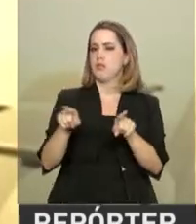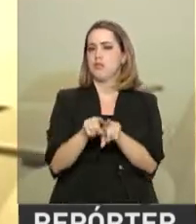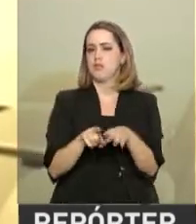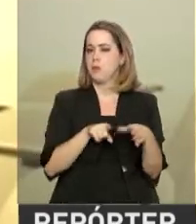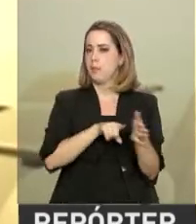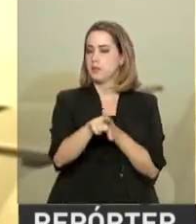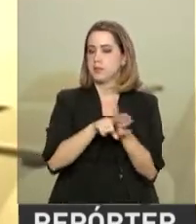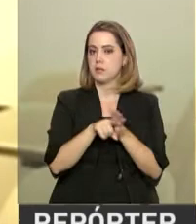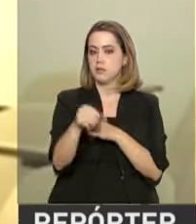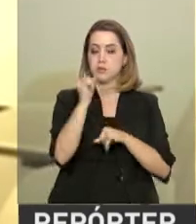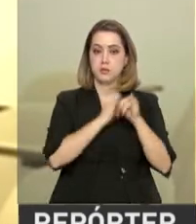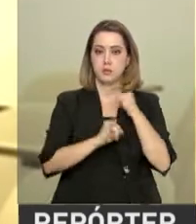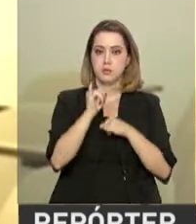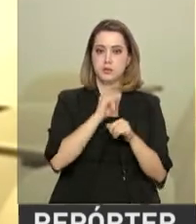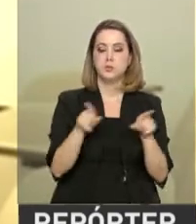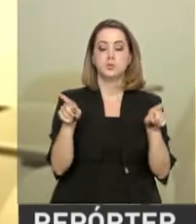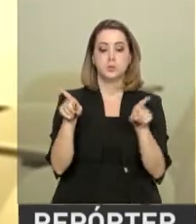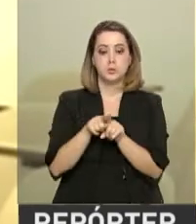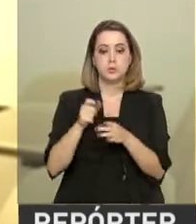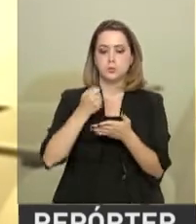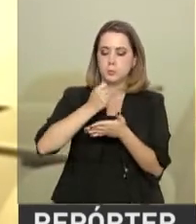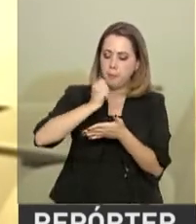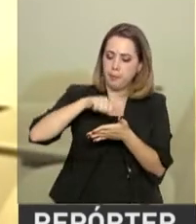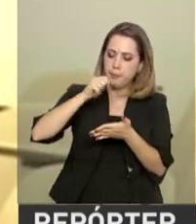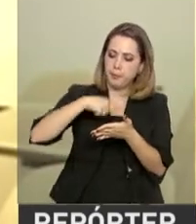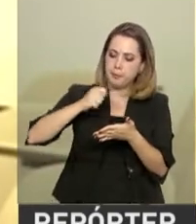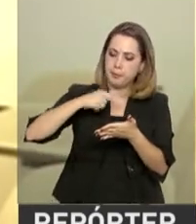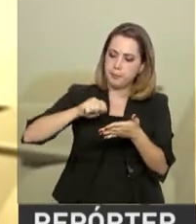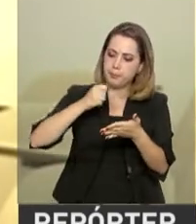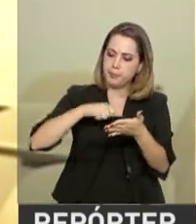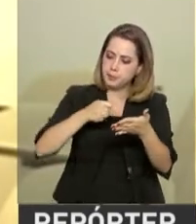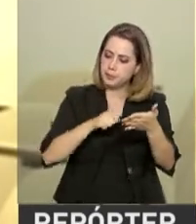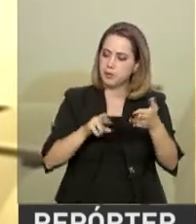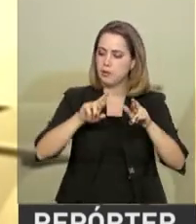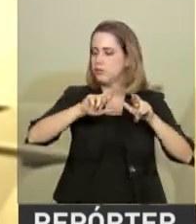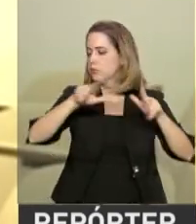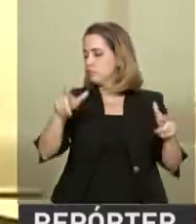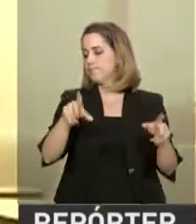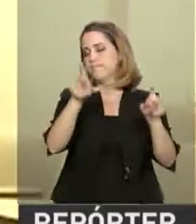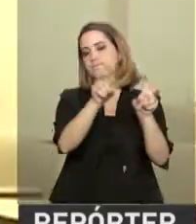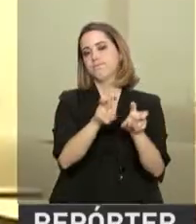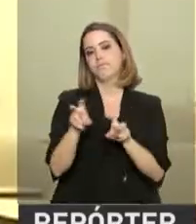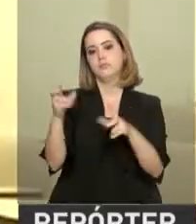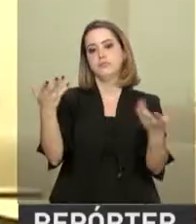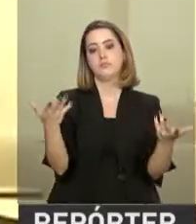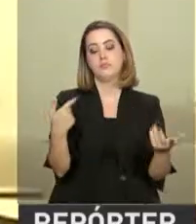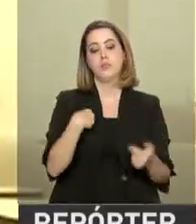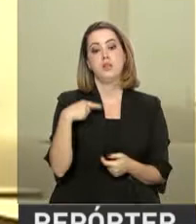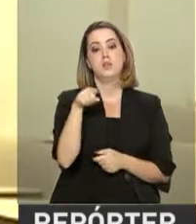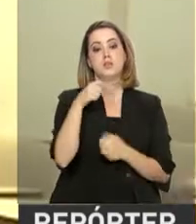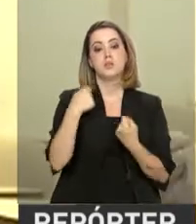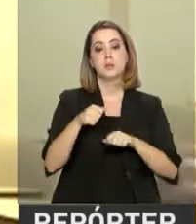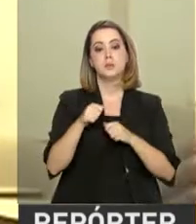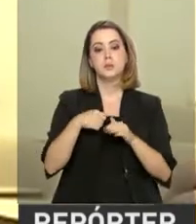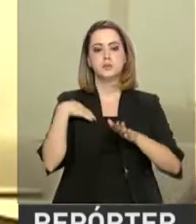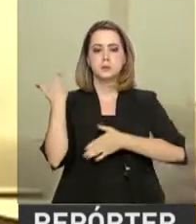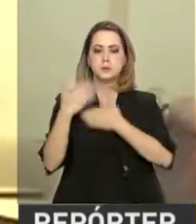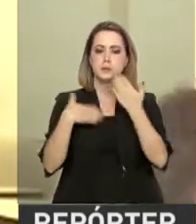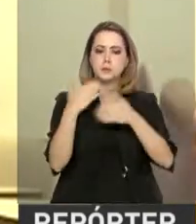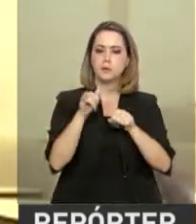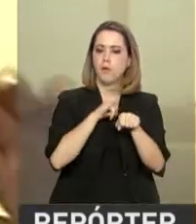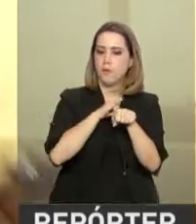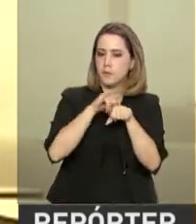e escrever também bastante durante a semana sobre diversos temas mesmo você tem que ver também algumas técnicas é